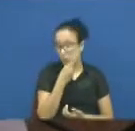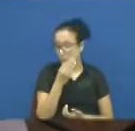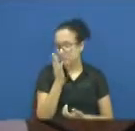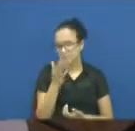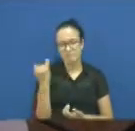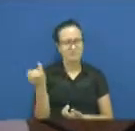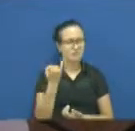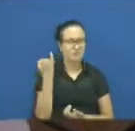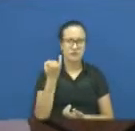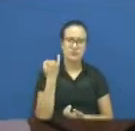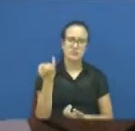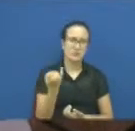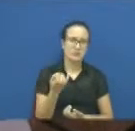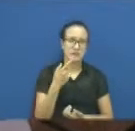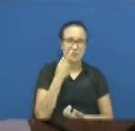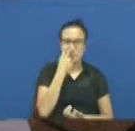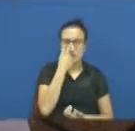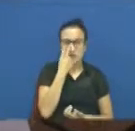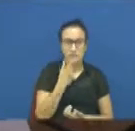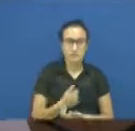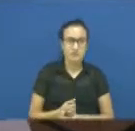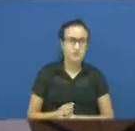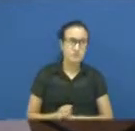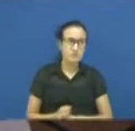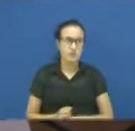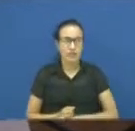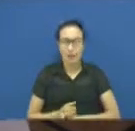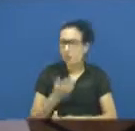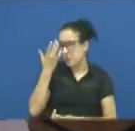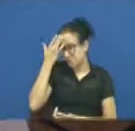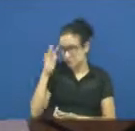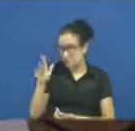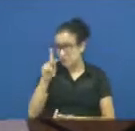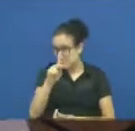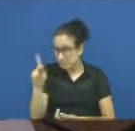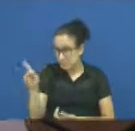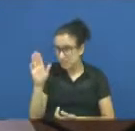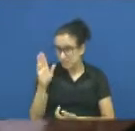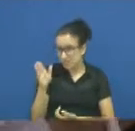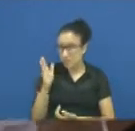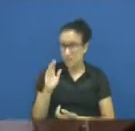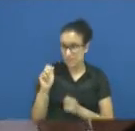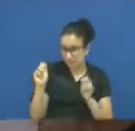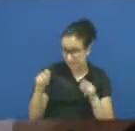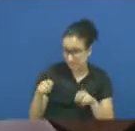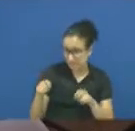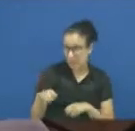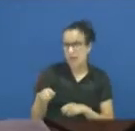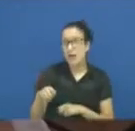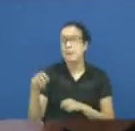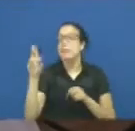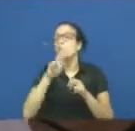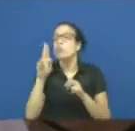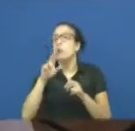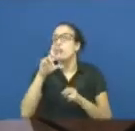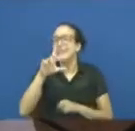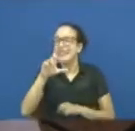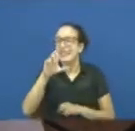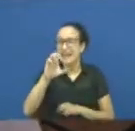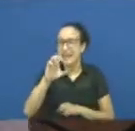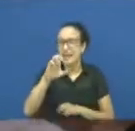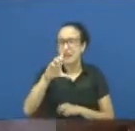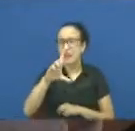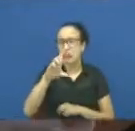o Lelo, eu acho que, não sei se tem, senhor presidente, até condição de ser colocado entre parênteses Lelo, porque ele era